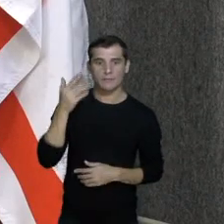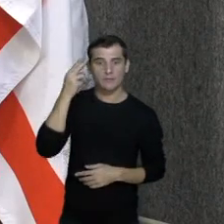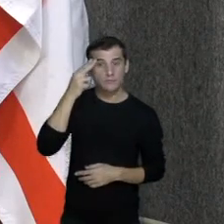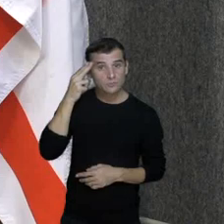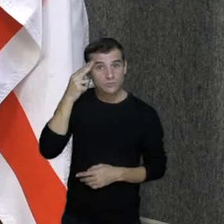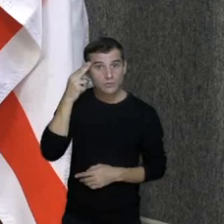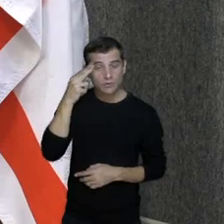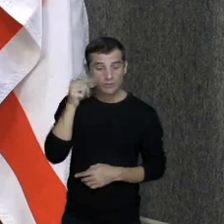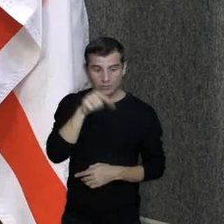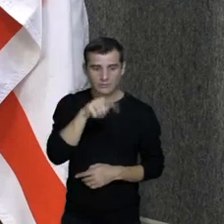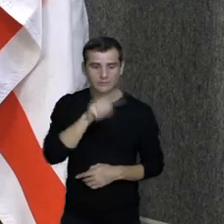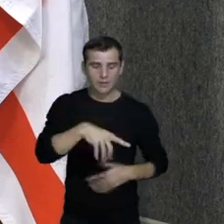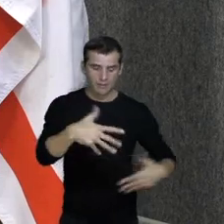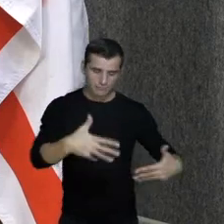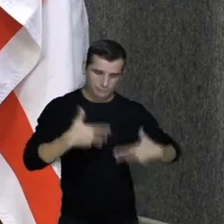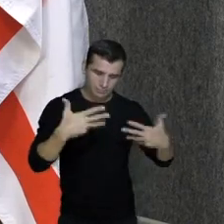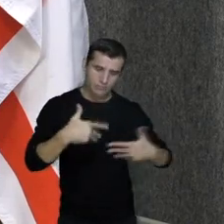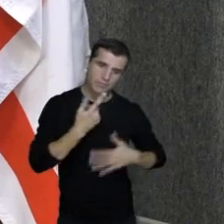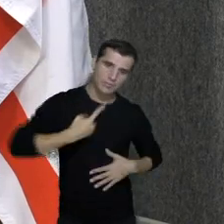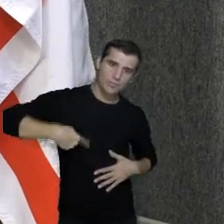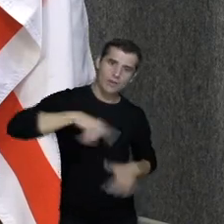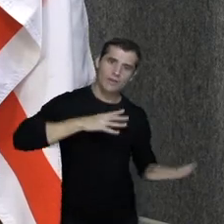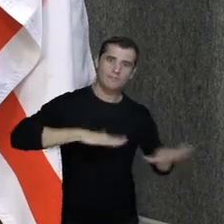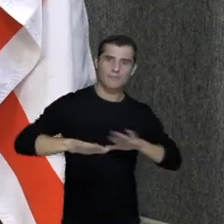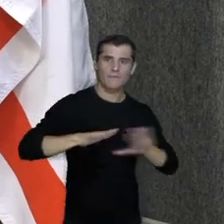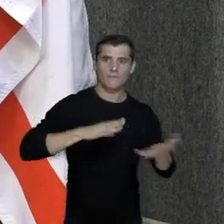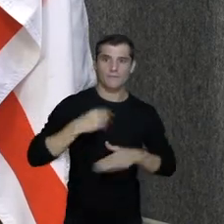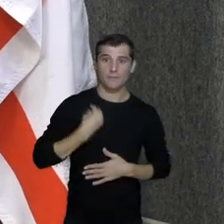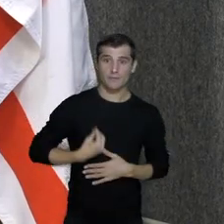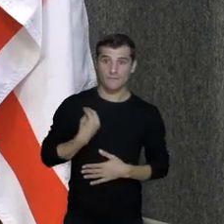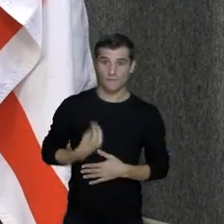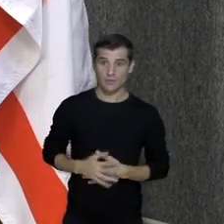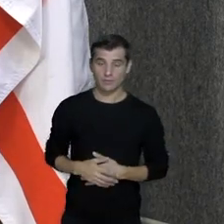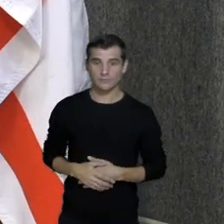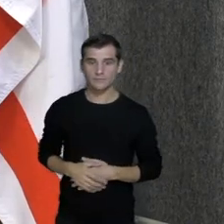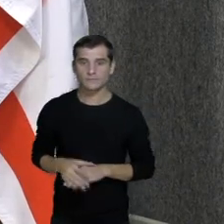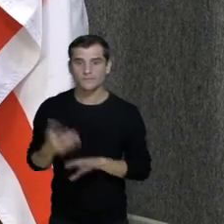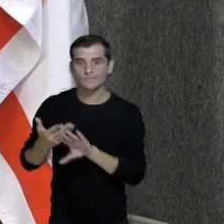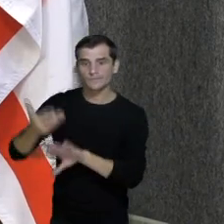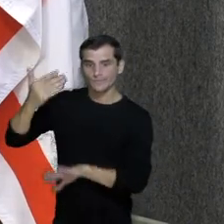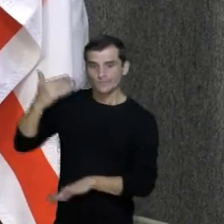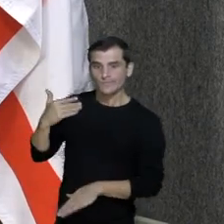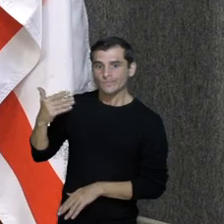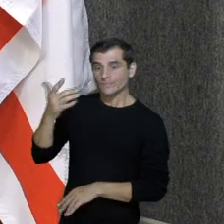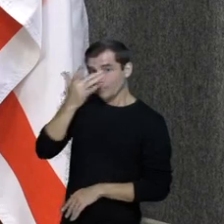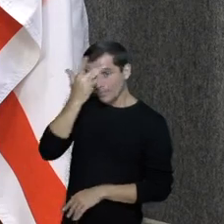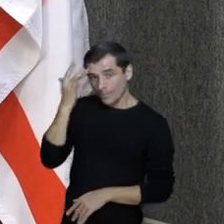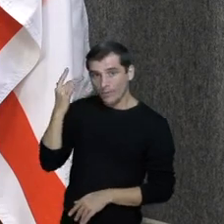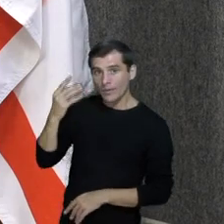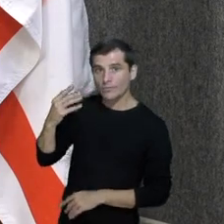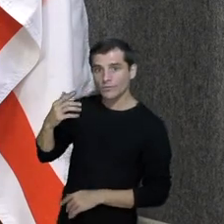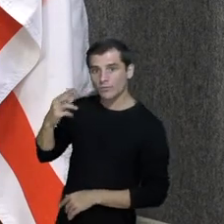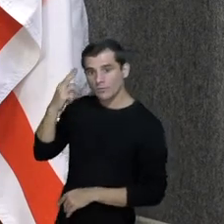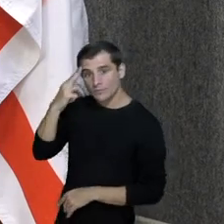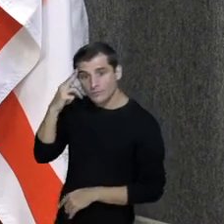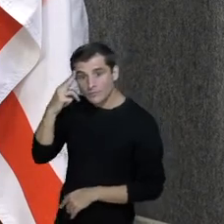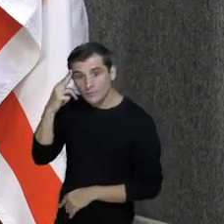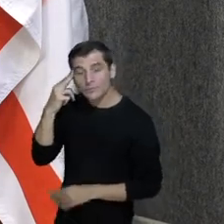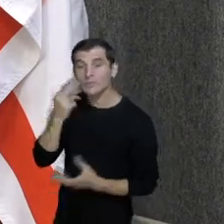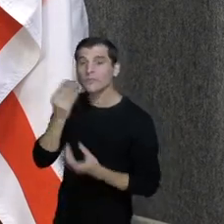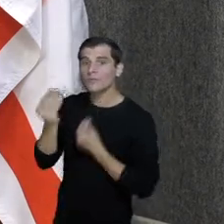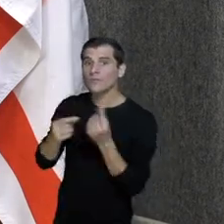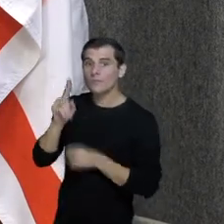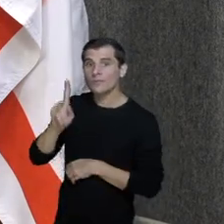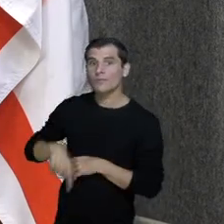move e eu desde pequeno eu tinha um sonho o meu sonho era desenhar